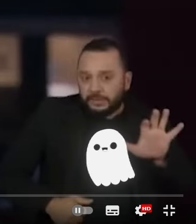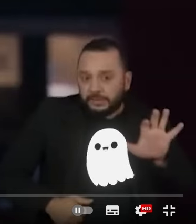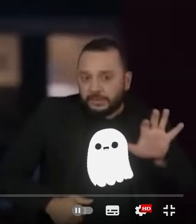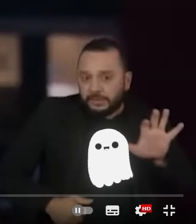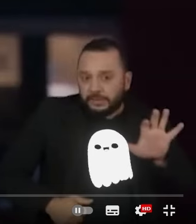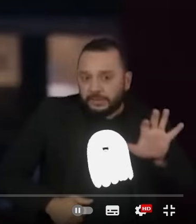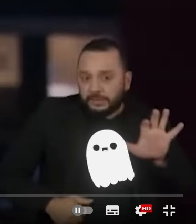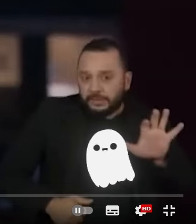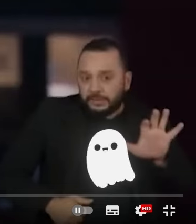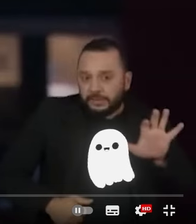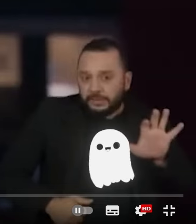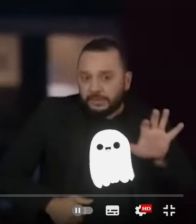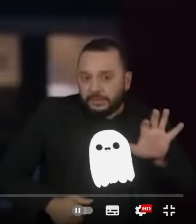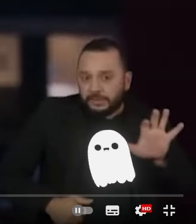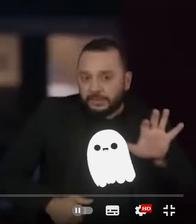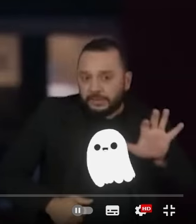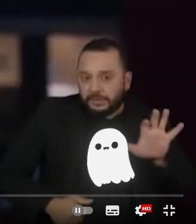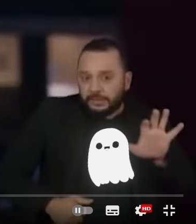Gente,